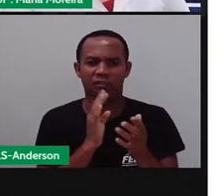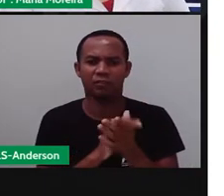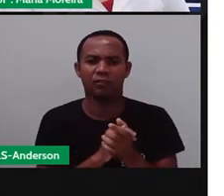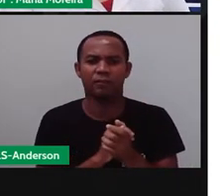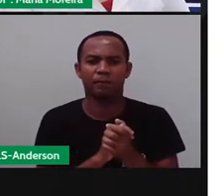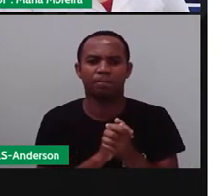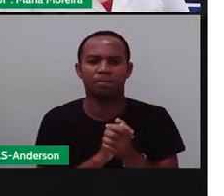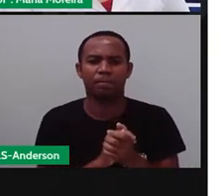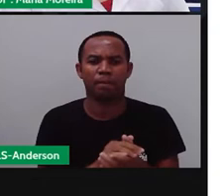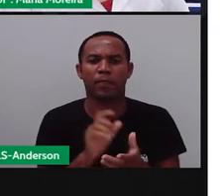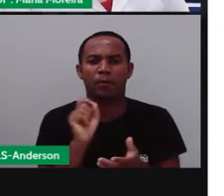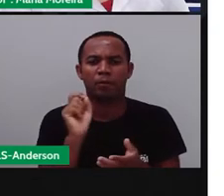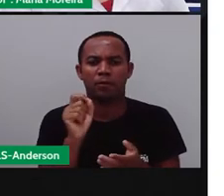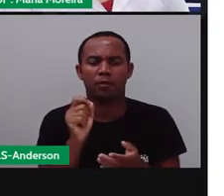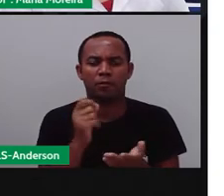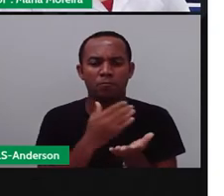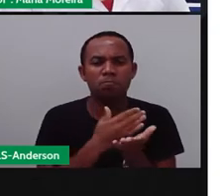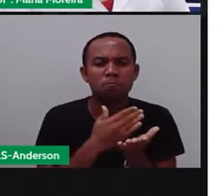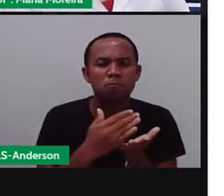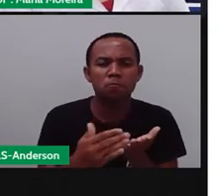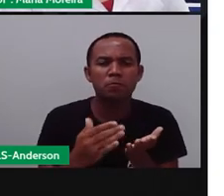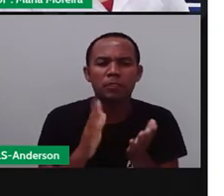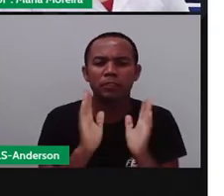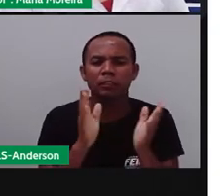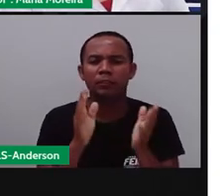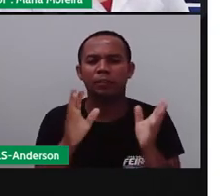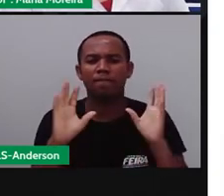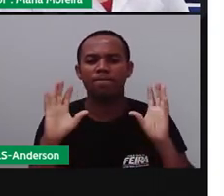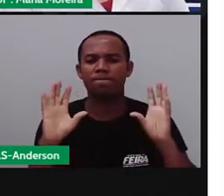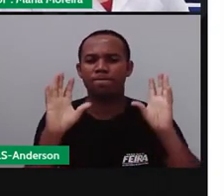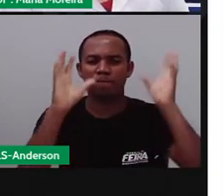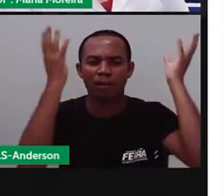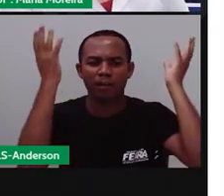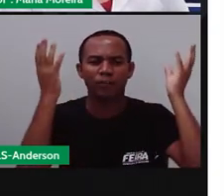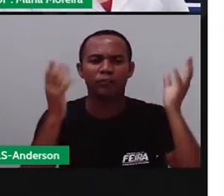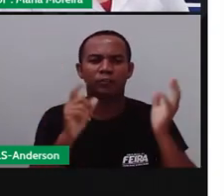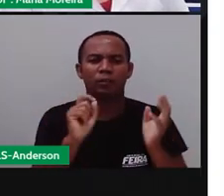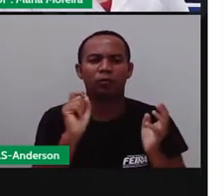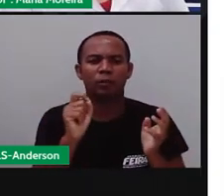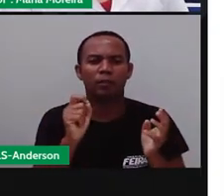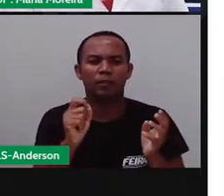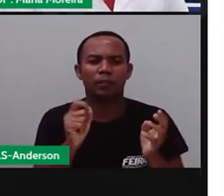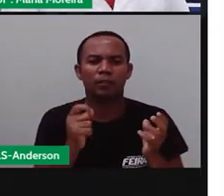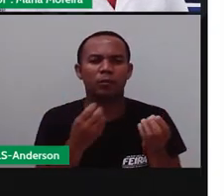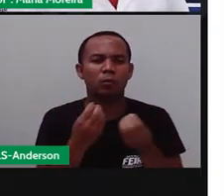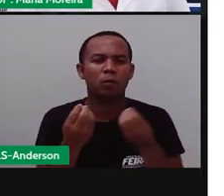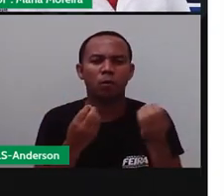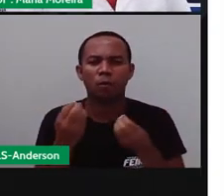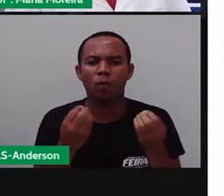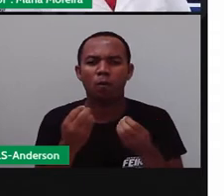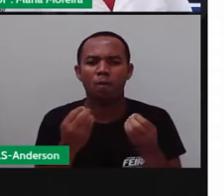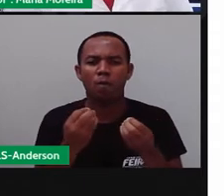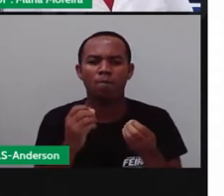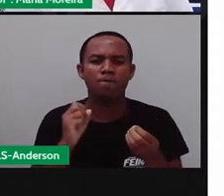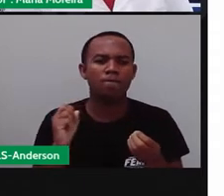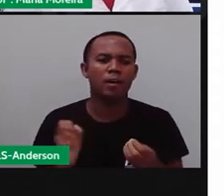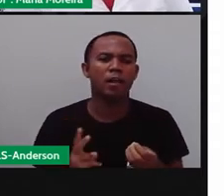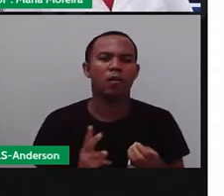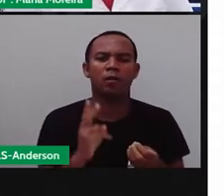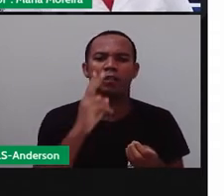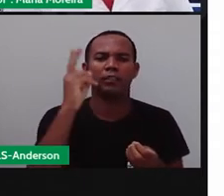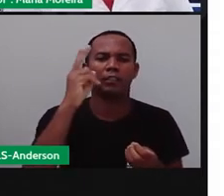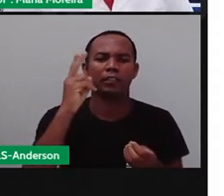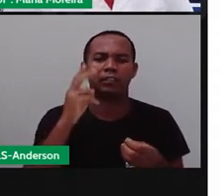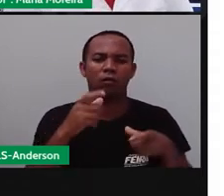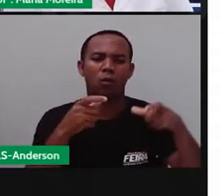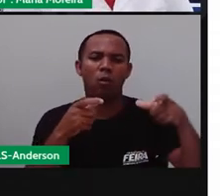origem agrícola e popular, as festas juninas têm um poder de reforçar o quê? A valorização da identidade